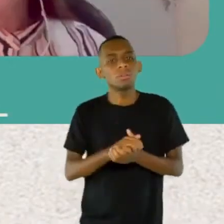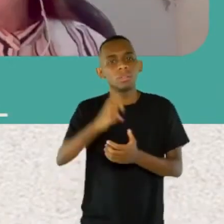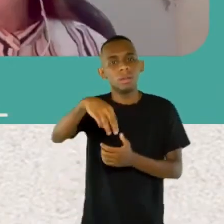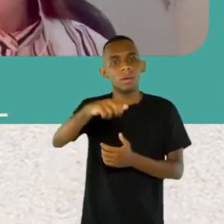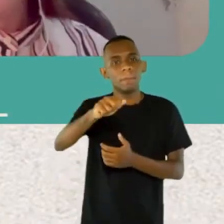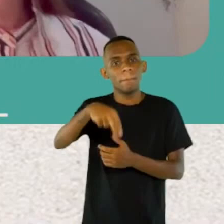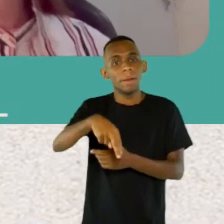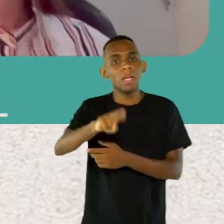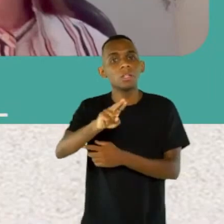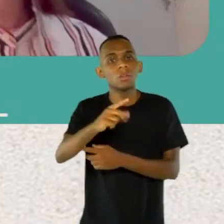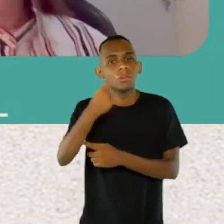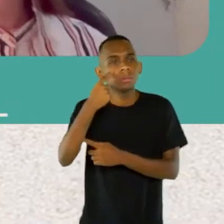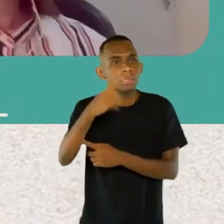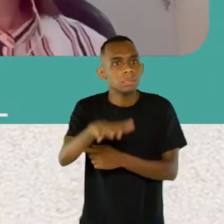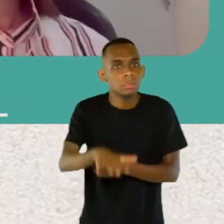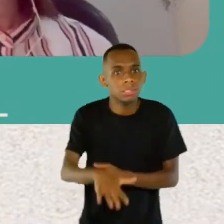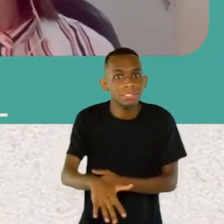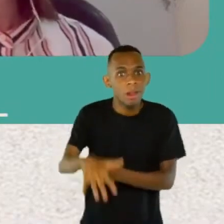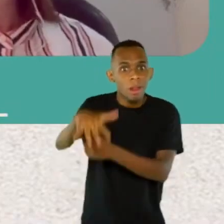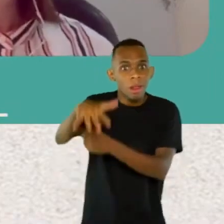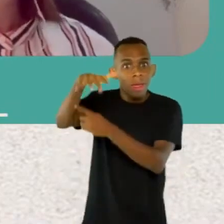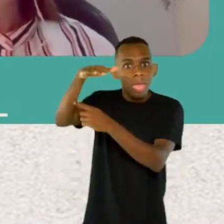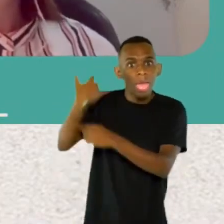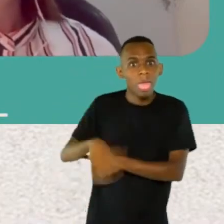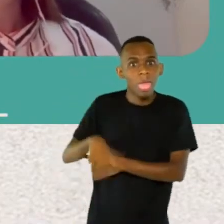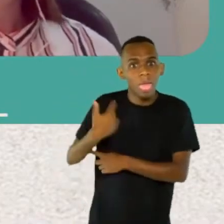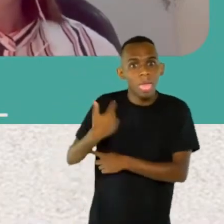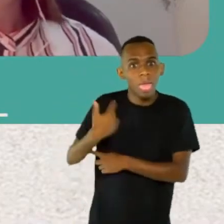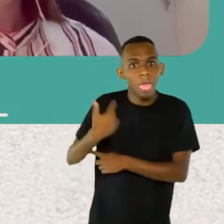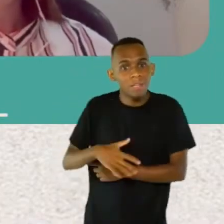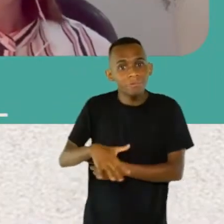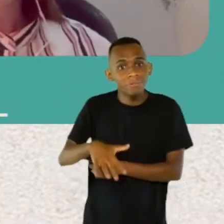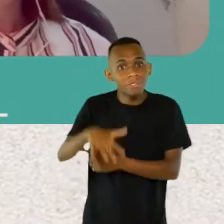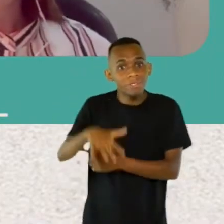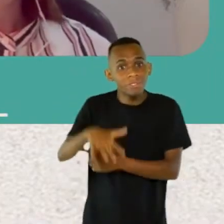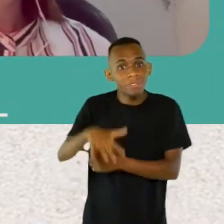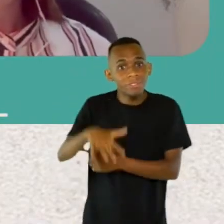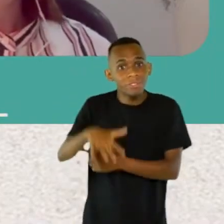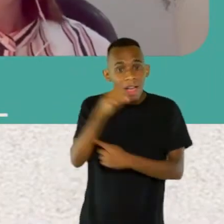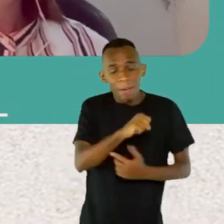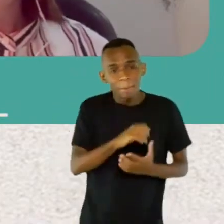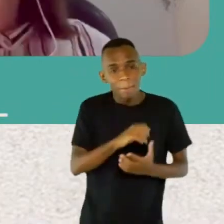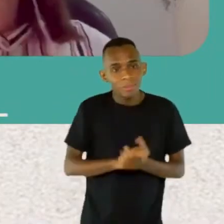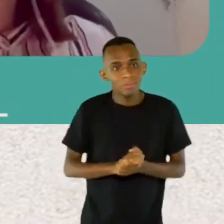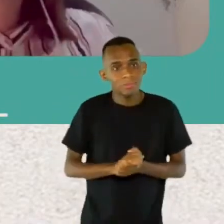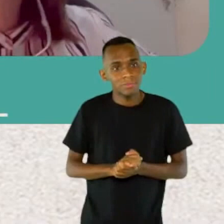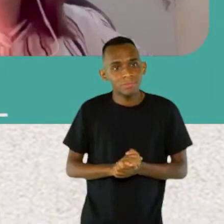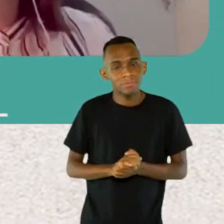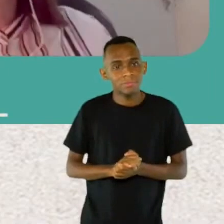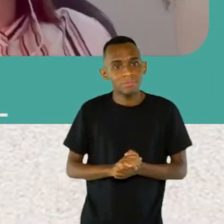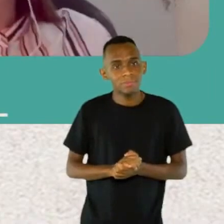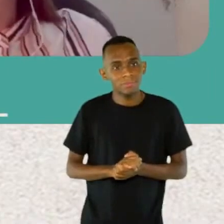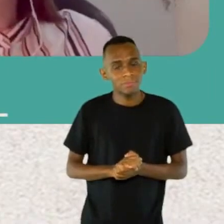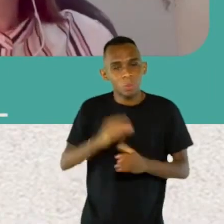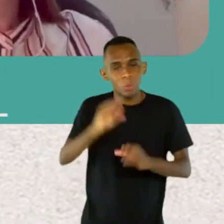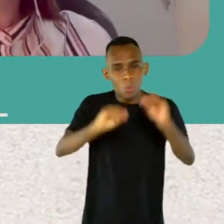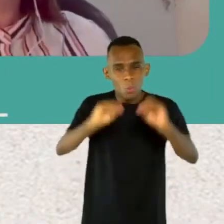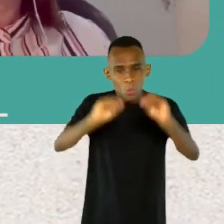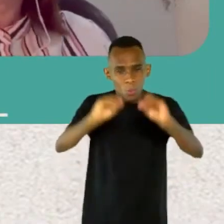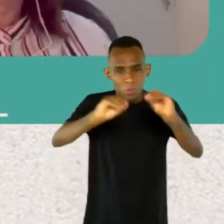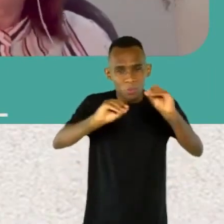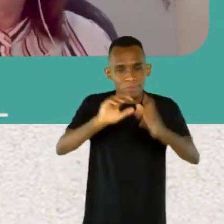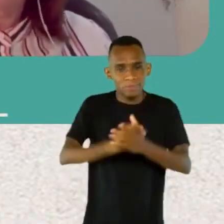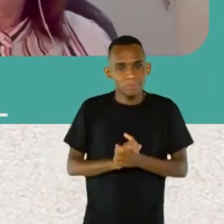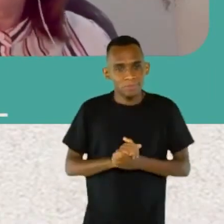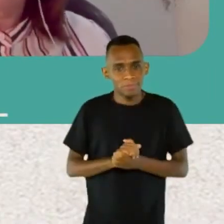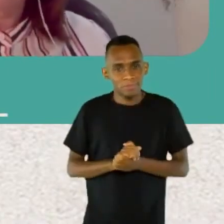cresceu muito, cara. Você tá lindo. A filha de Afonso se despede com um beijo. Beijo para você.